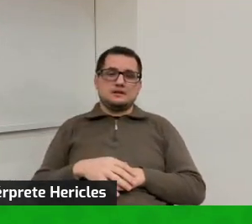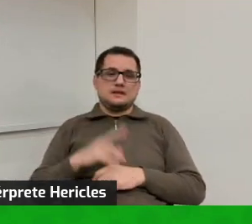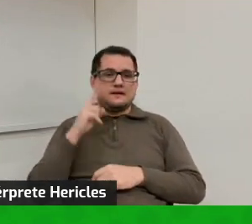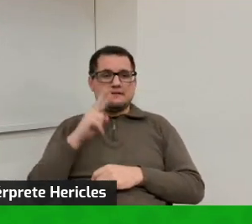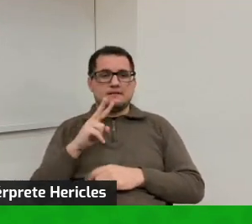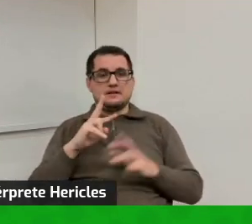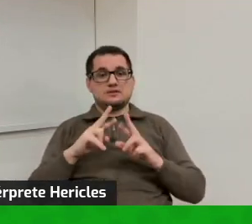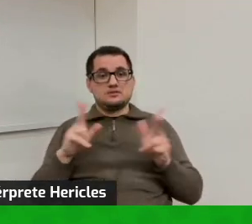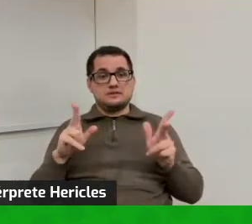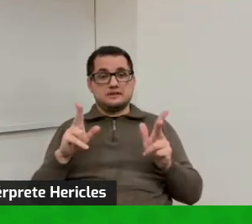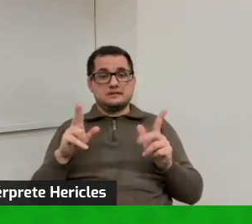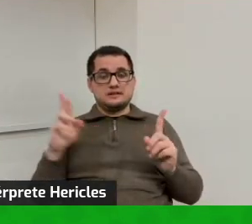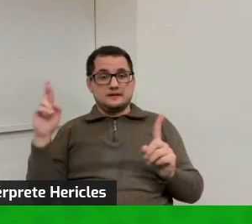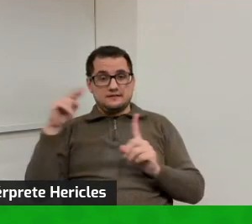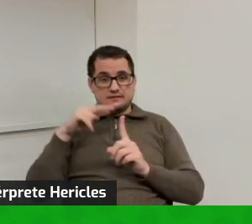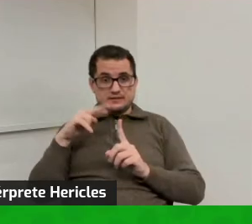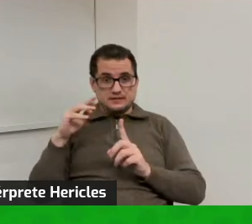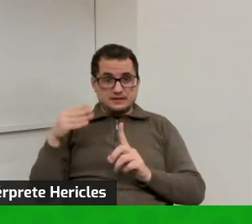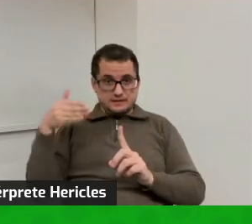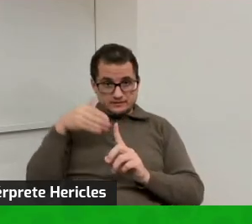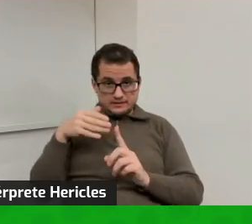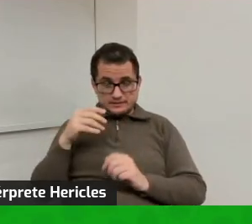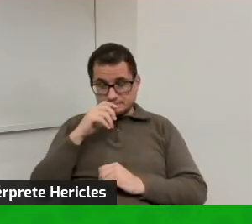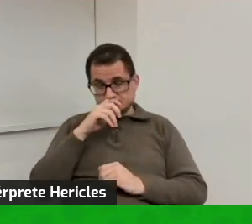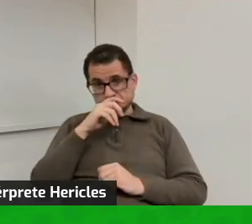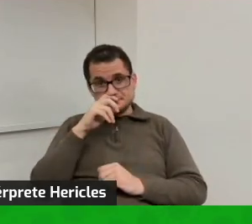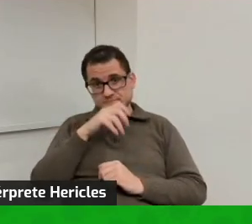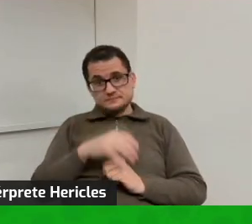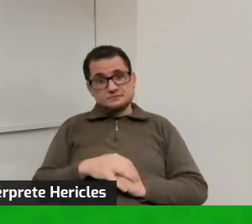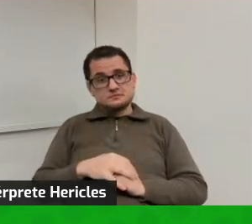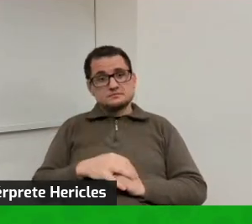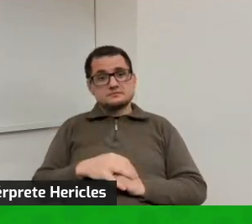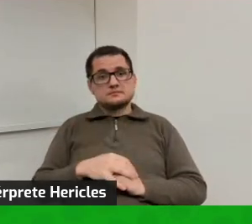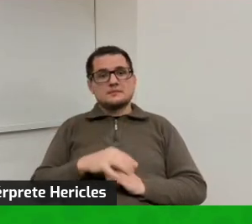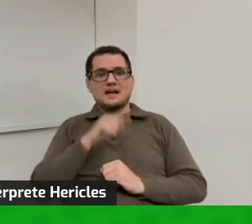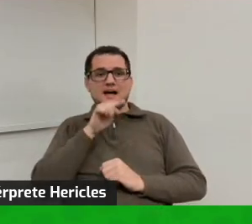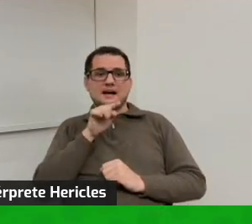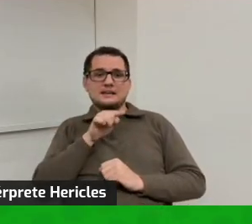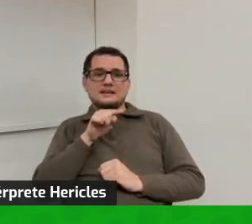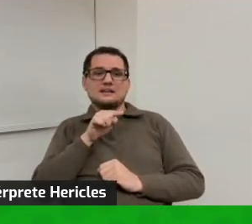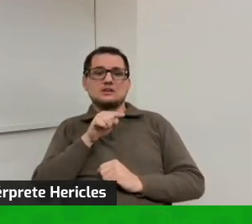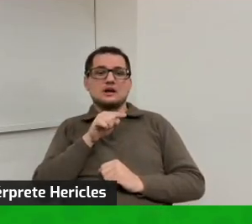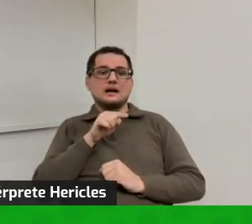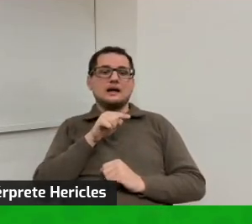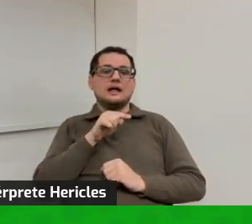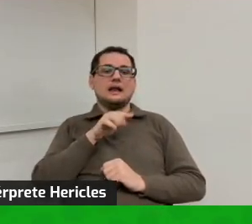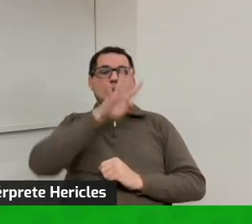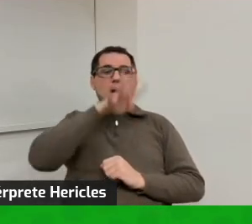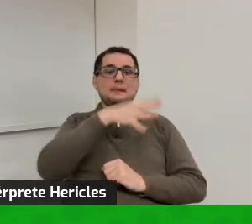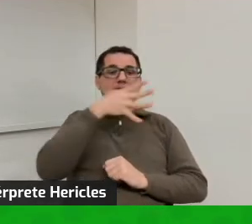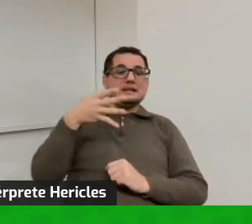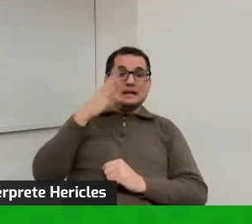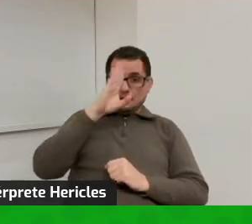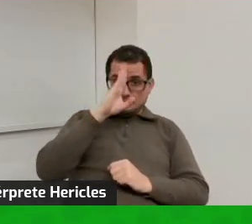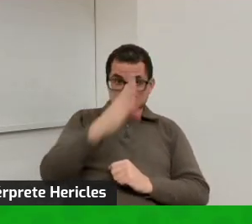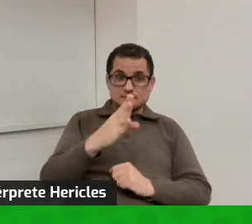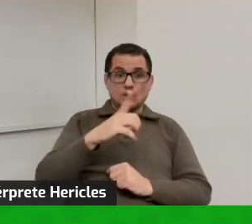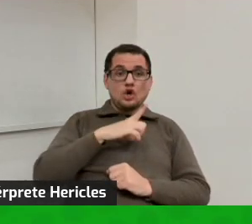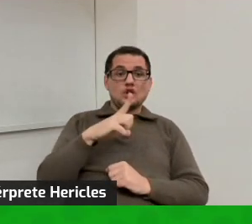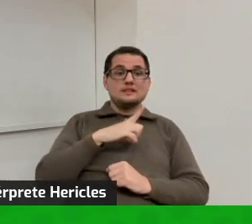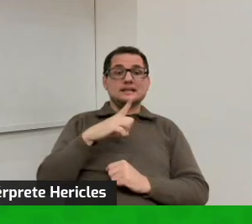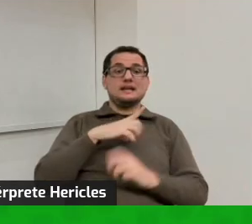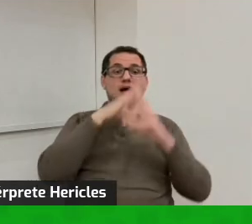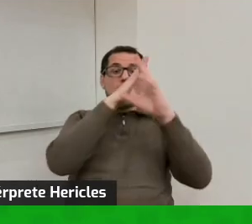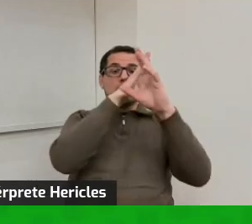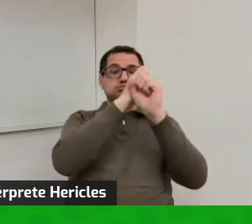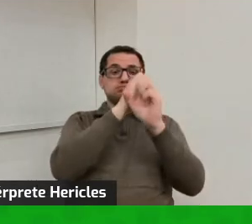no nosso dashboard. E aqui no nosso dashboard, o que a gente vai puxar? A gente vai ter o nosso anual, então onde a gente pode